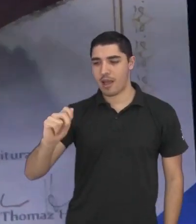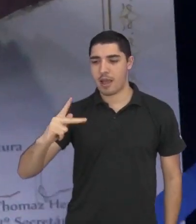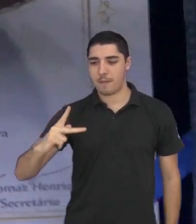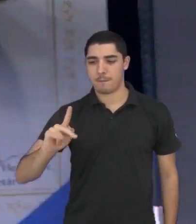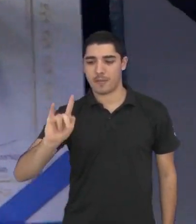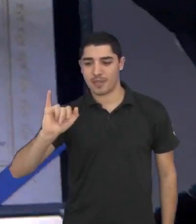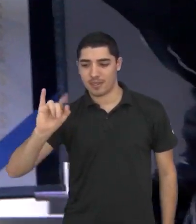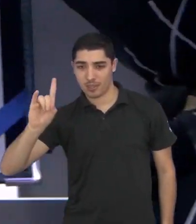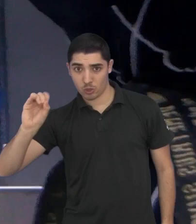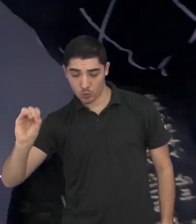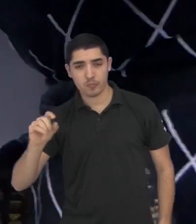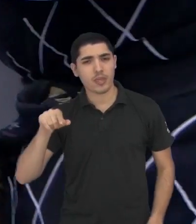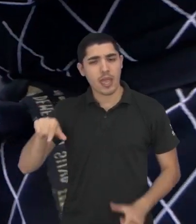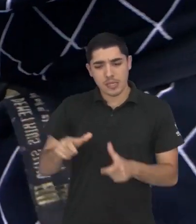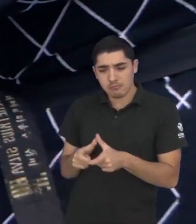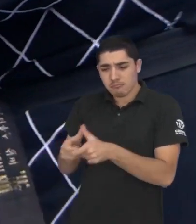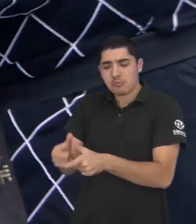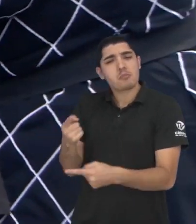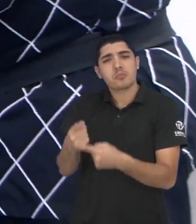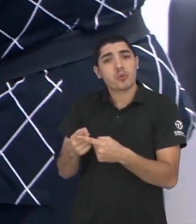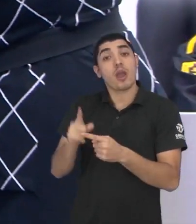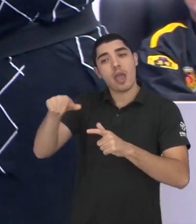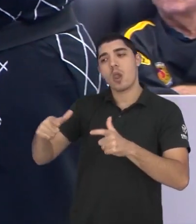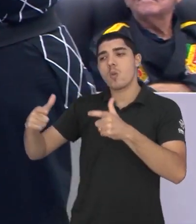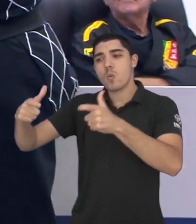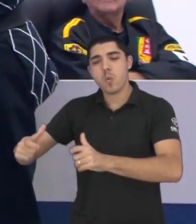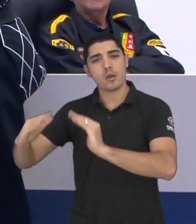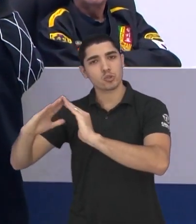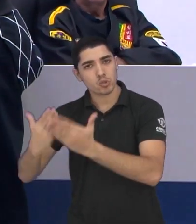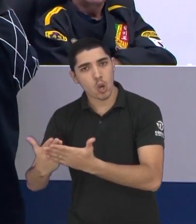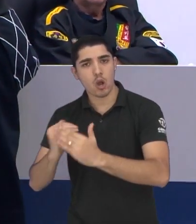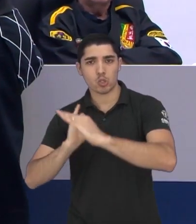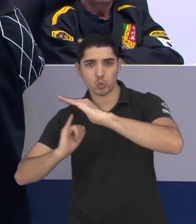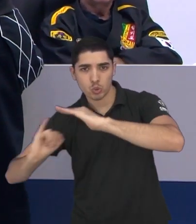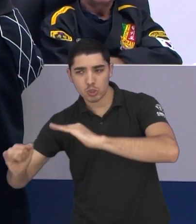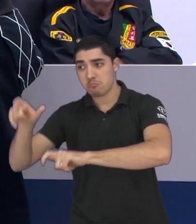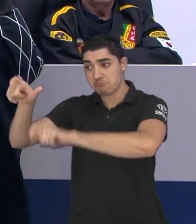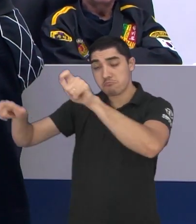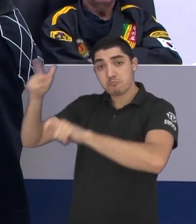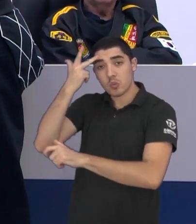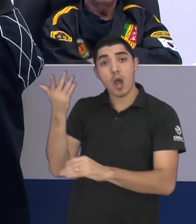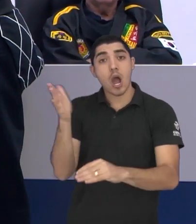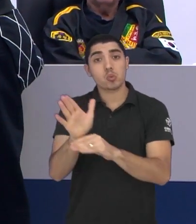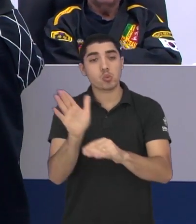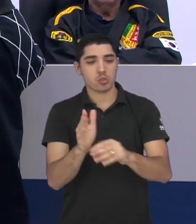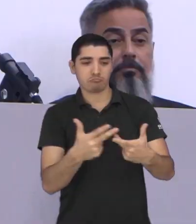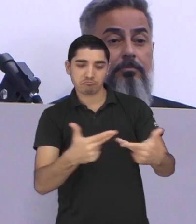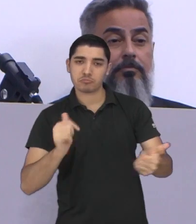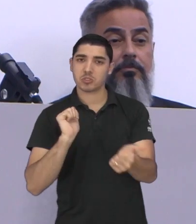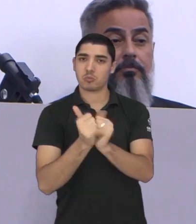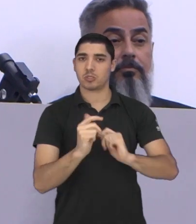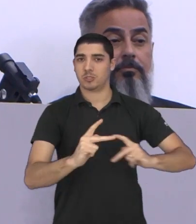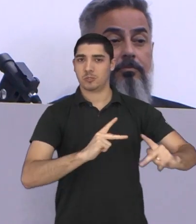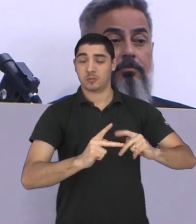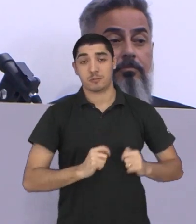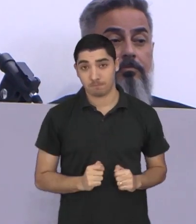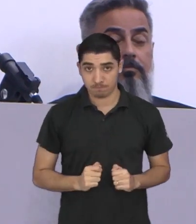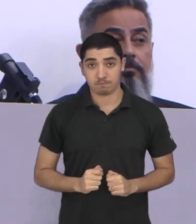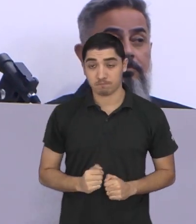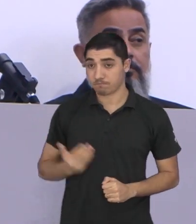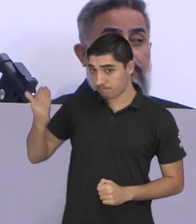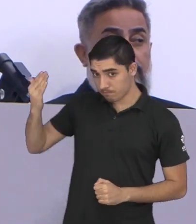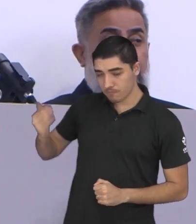problemas estariam o mato alto e a falta de linhas de ônibus. Quem também usou a tribuna foi o vereador Renato Santiago, que destacou